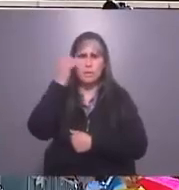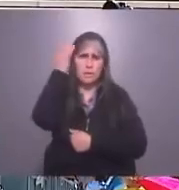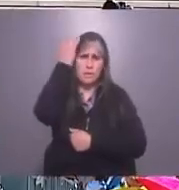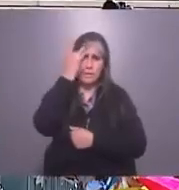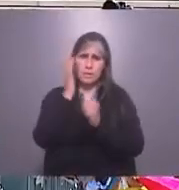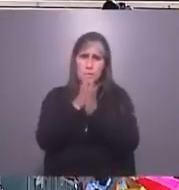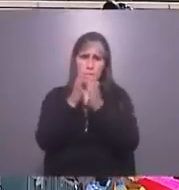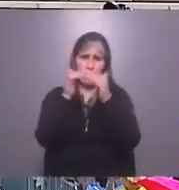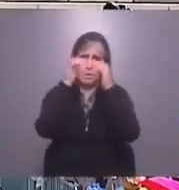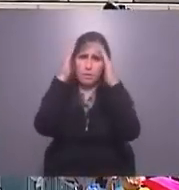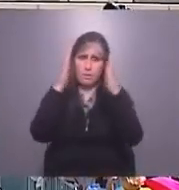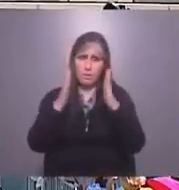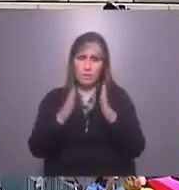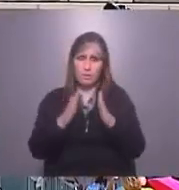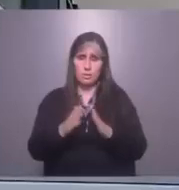bem e para a